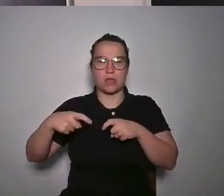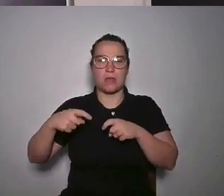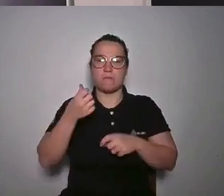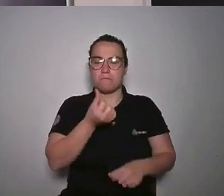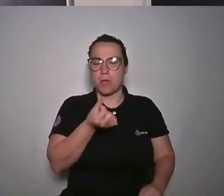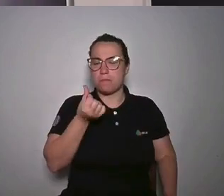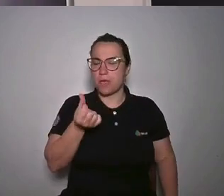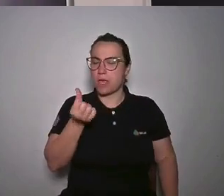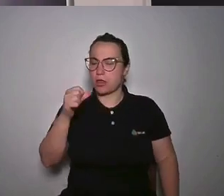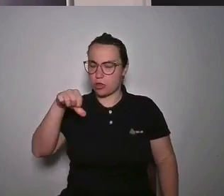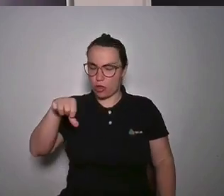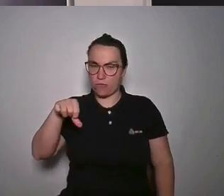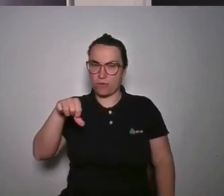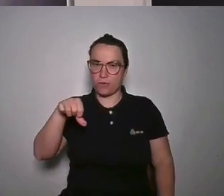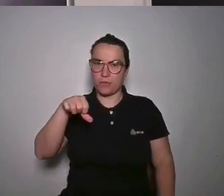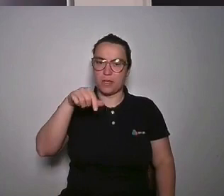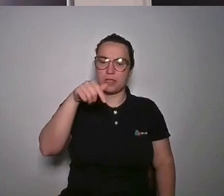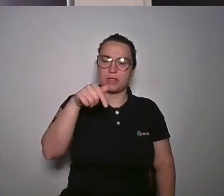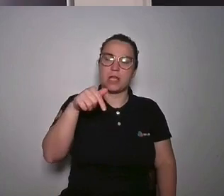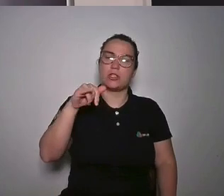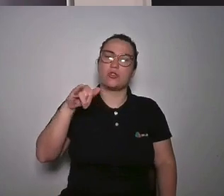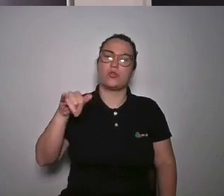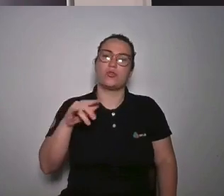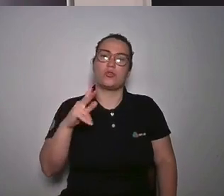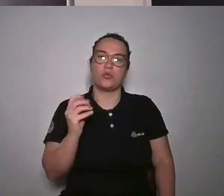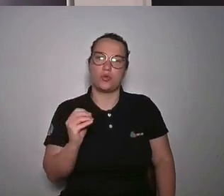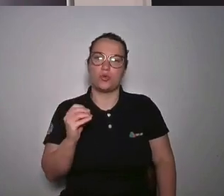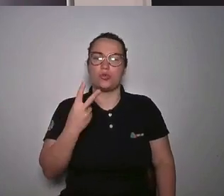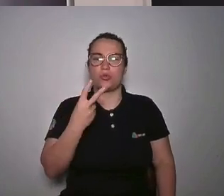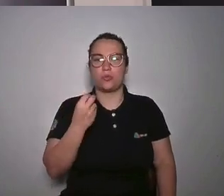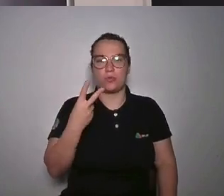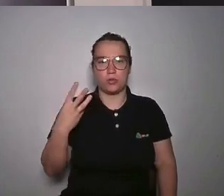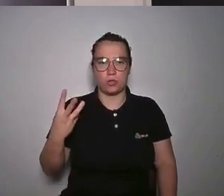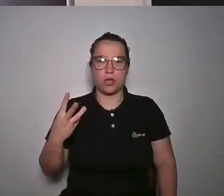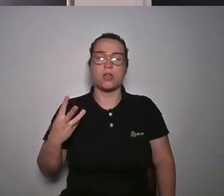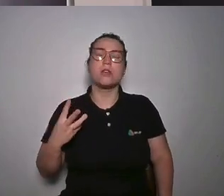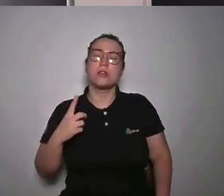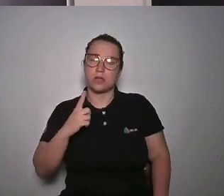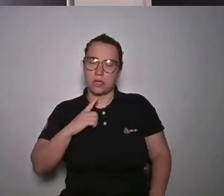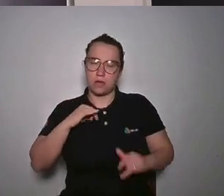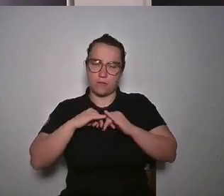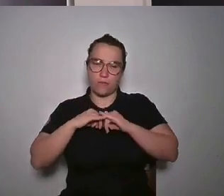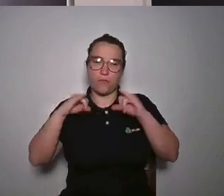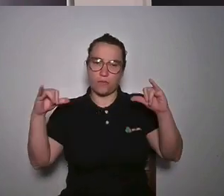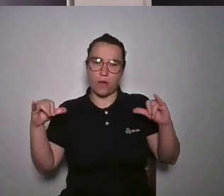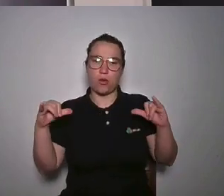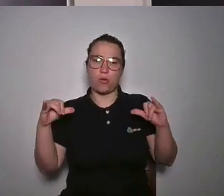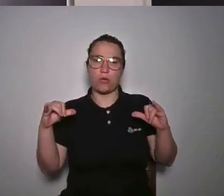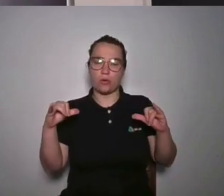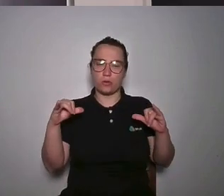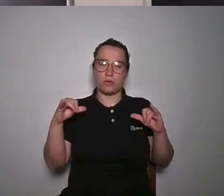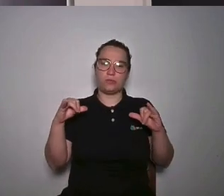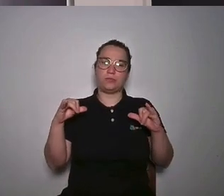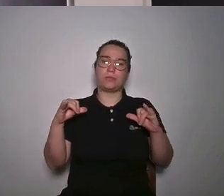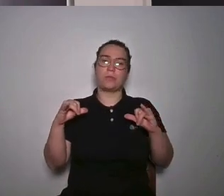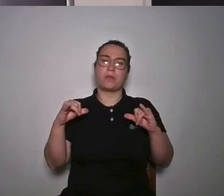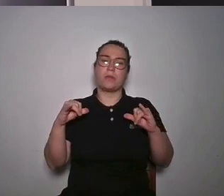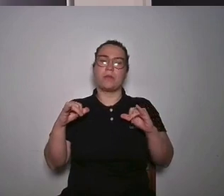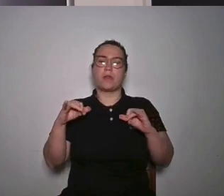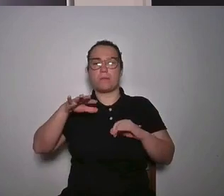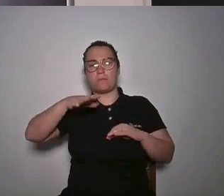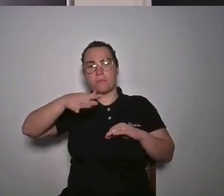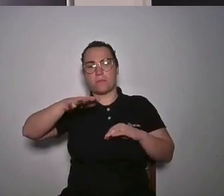669, de 7 de julho de 2023, que atualizou os seguintes parâmetros para as estimativas